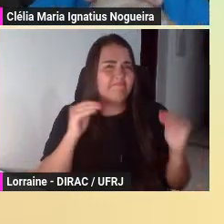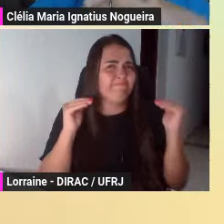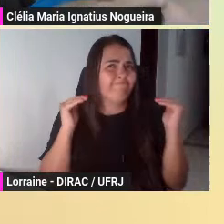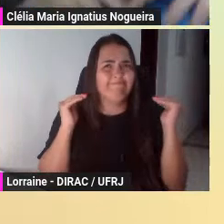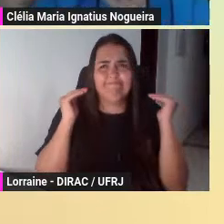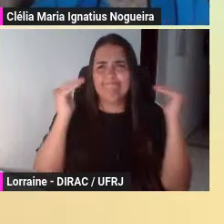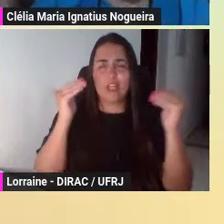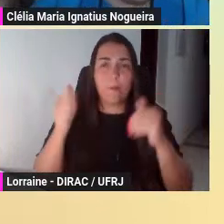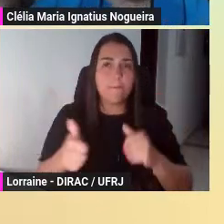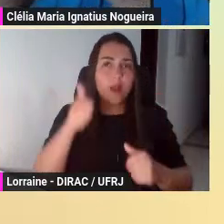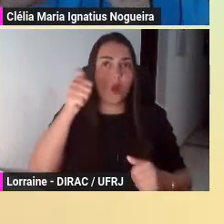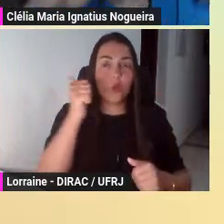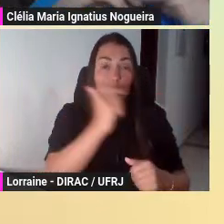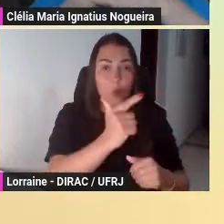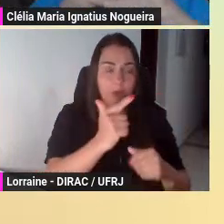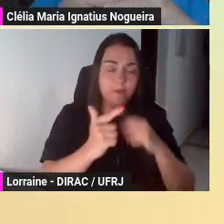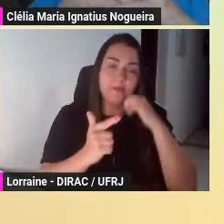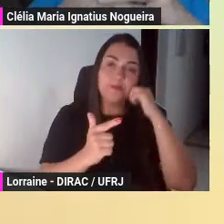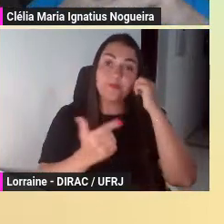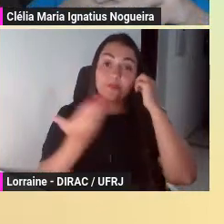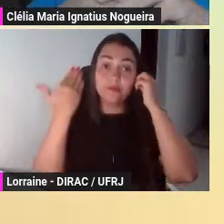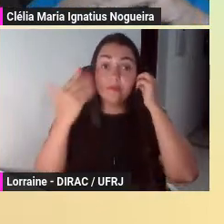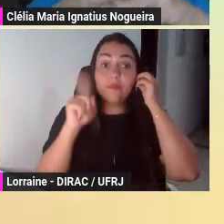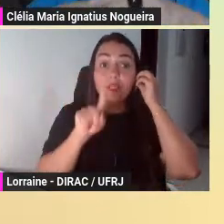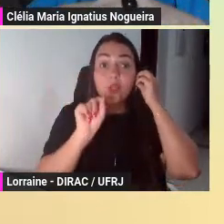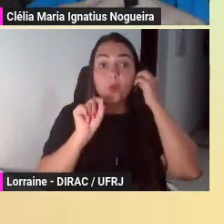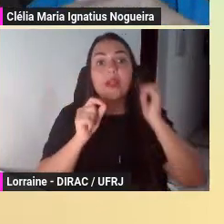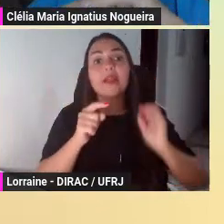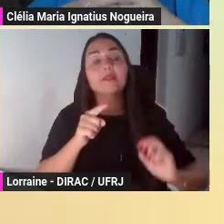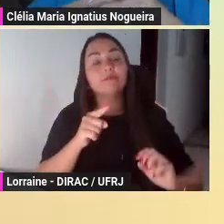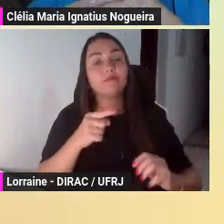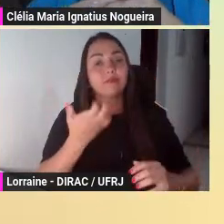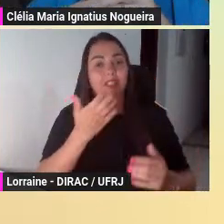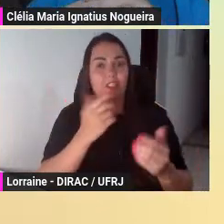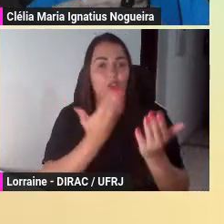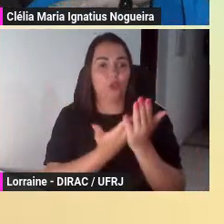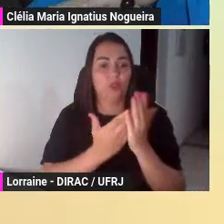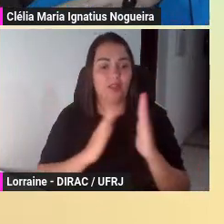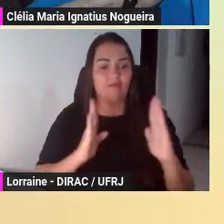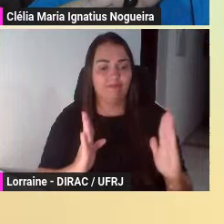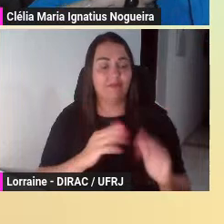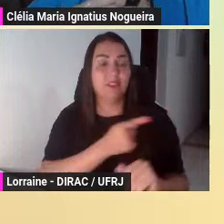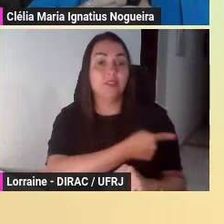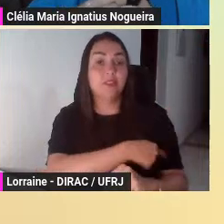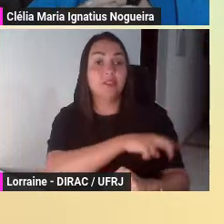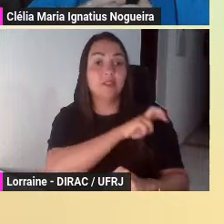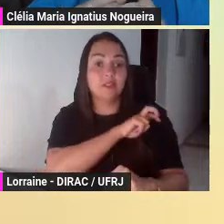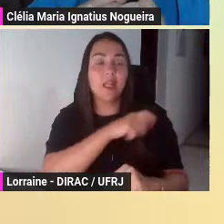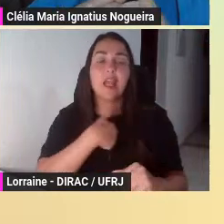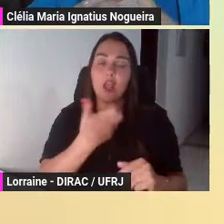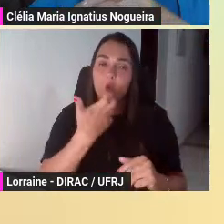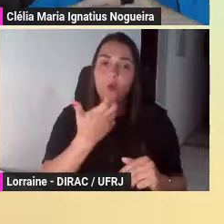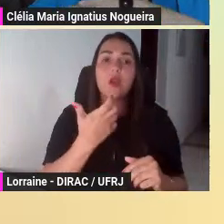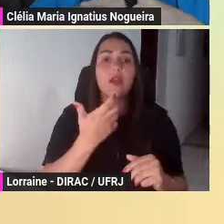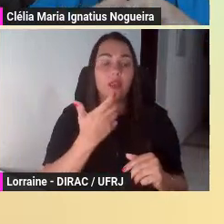fazer o ginásio, na minha época, que seria hoje o ensino fundamental, na escola pública. E o meu pai me